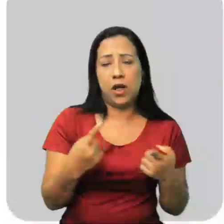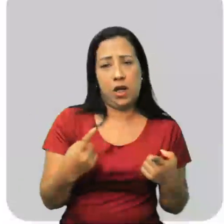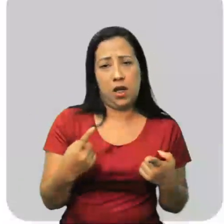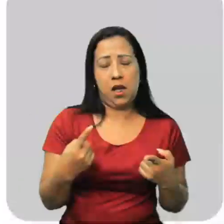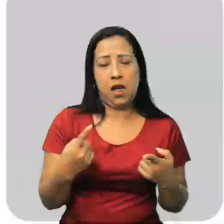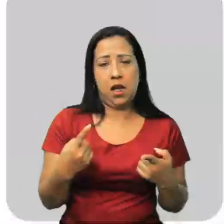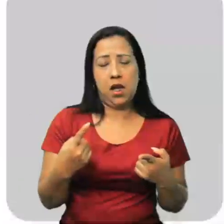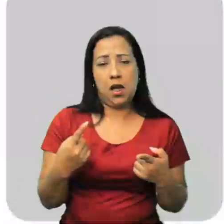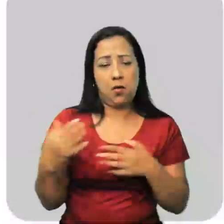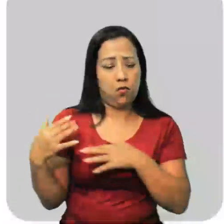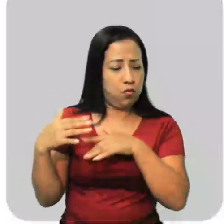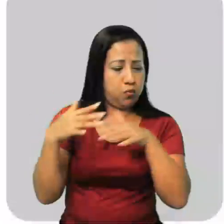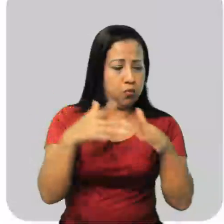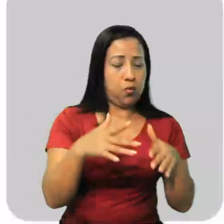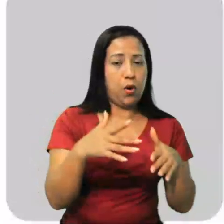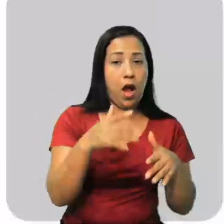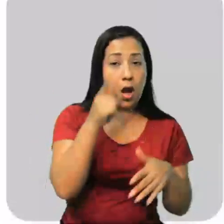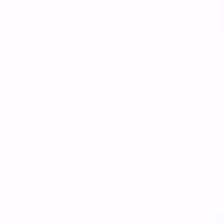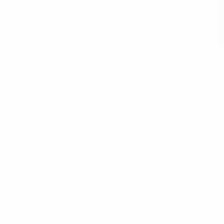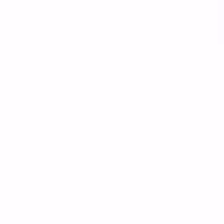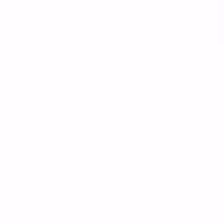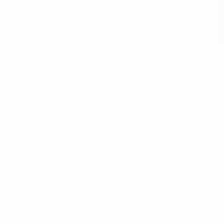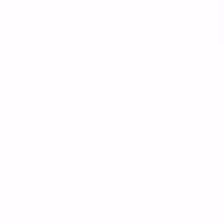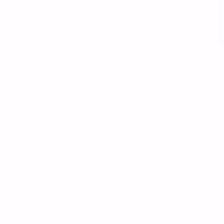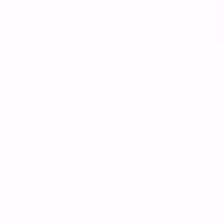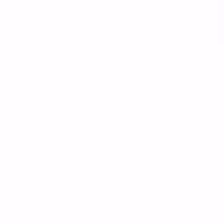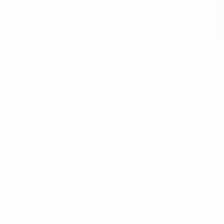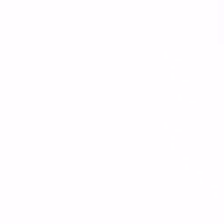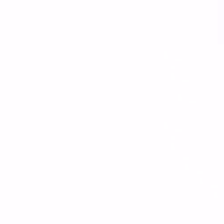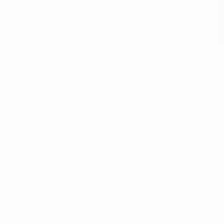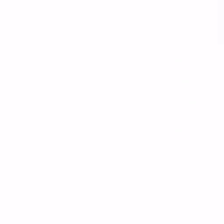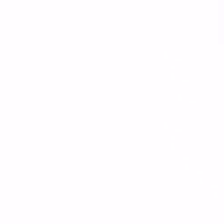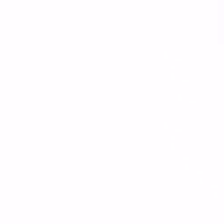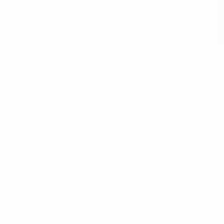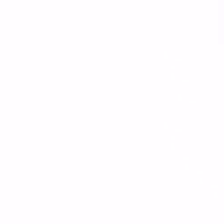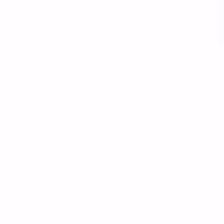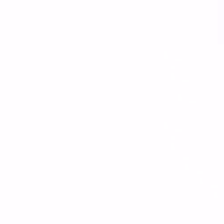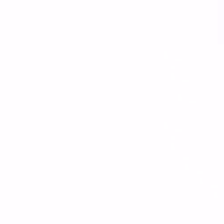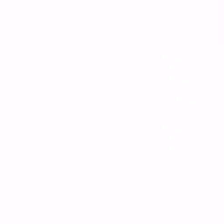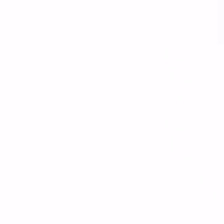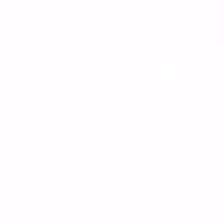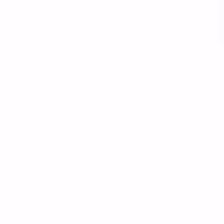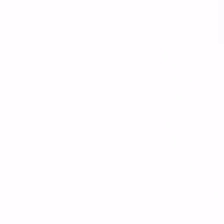alguns exemplos que nós temos agora, tá? Veja, vem aqui comigo no gráfico.